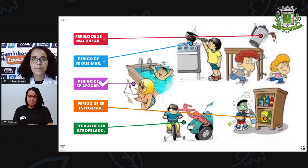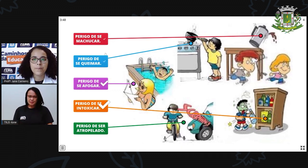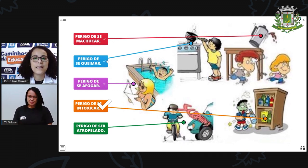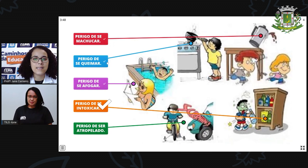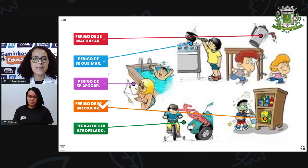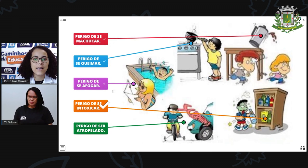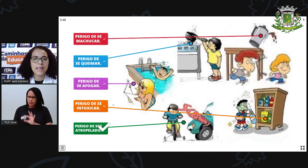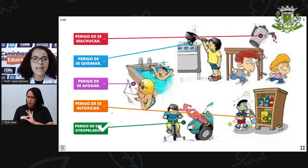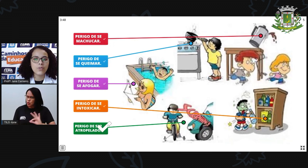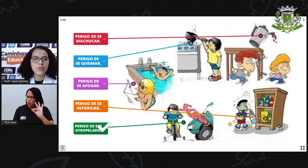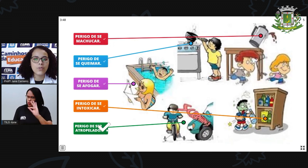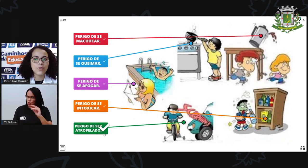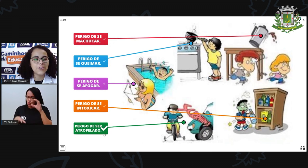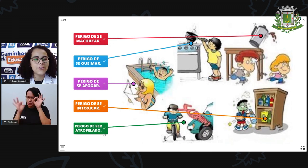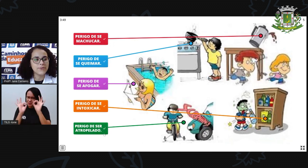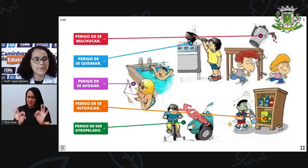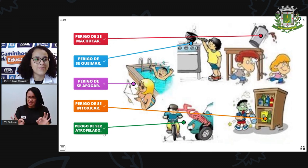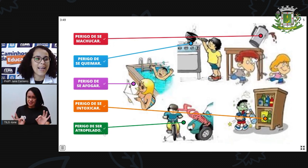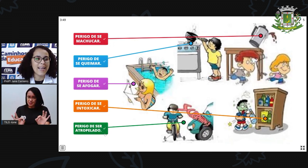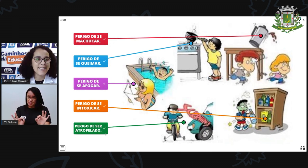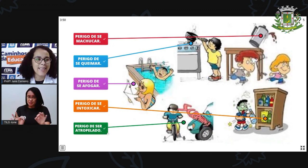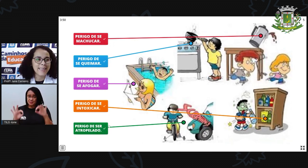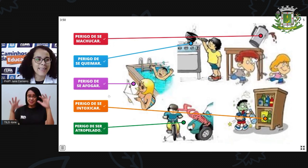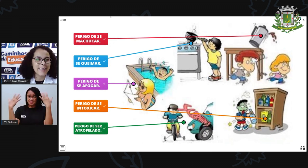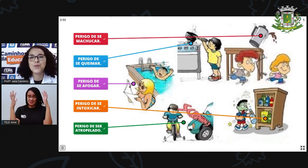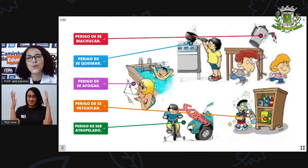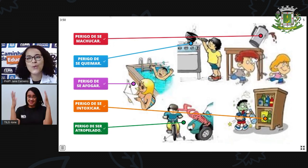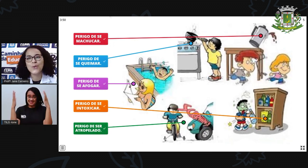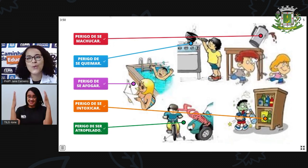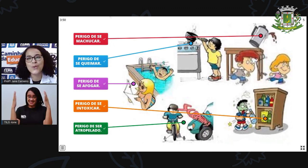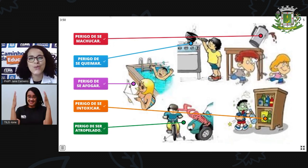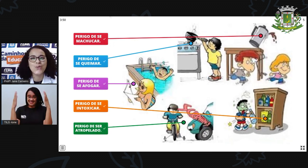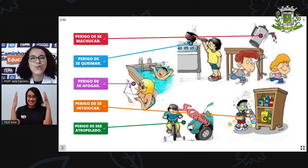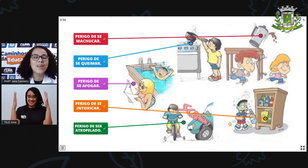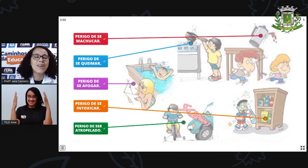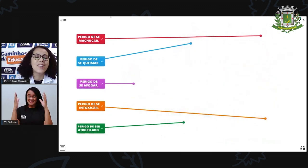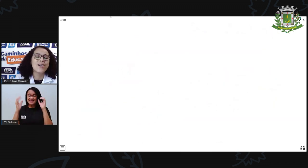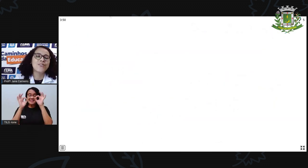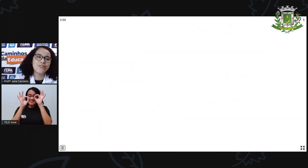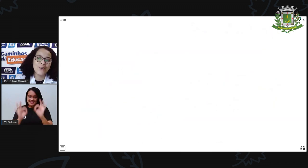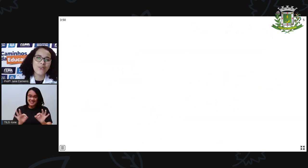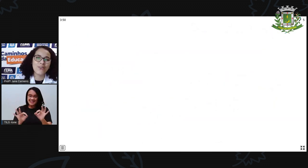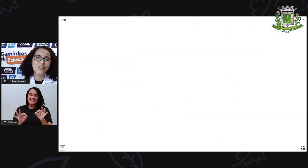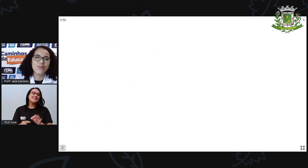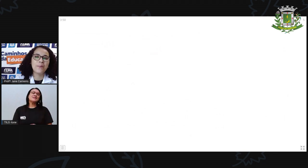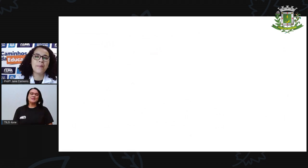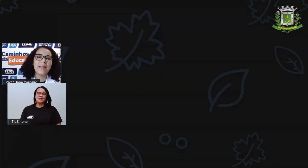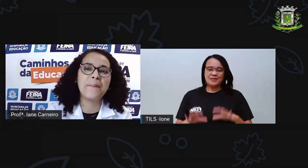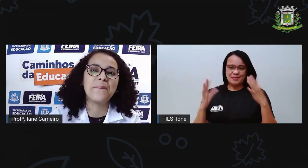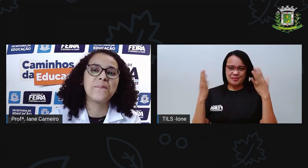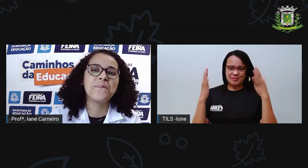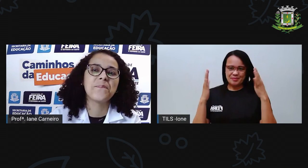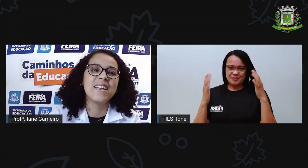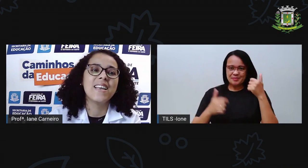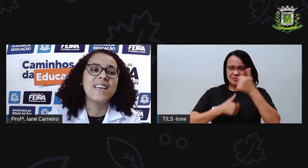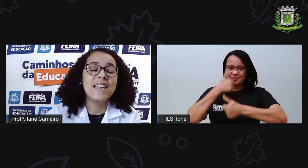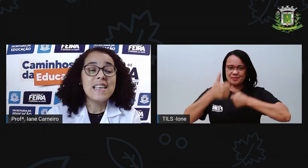Tá certo. Tudo certinho. Acertamos tudo. Show. Muito bem.